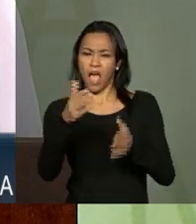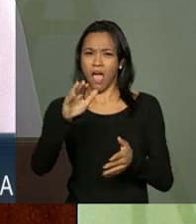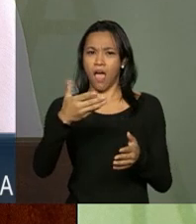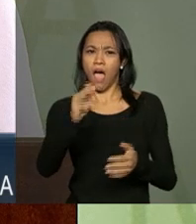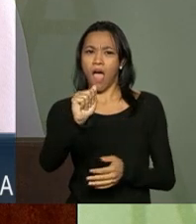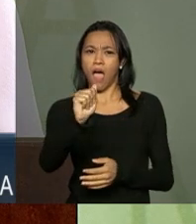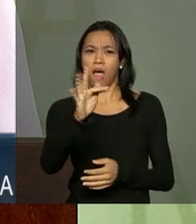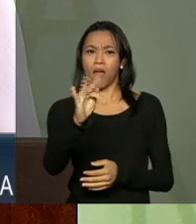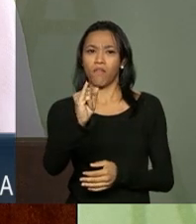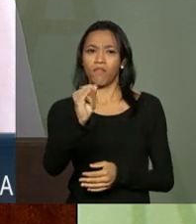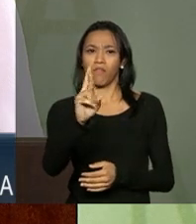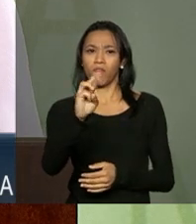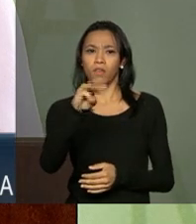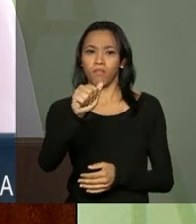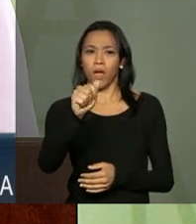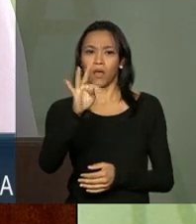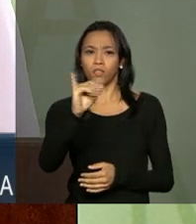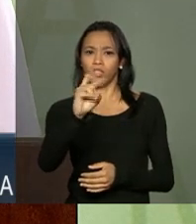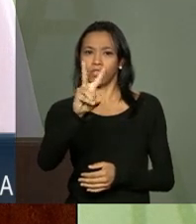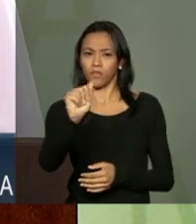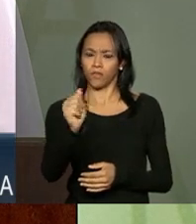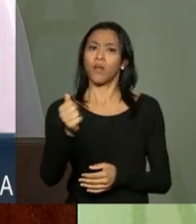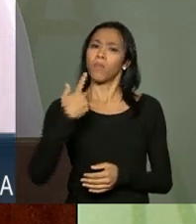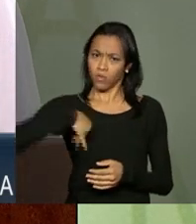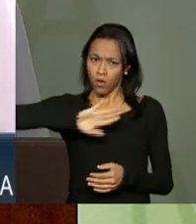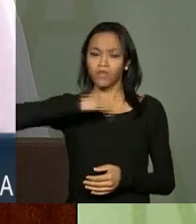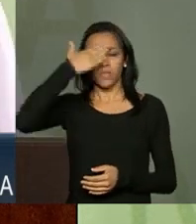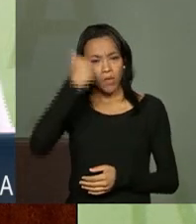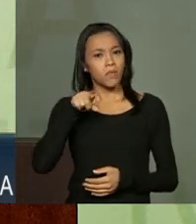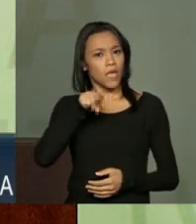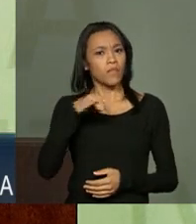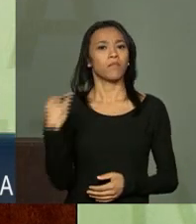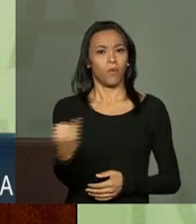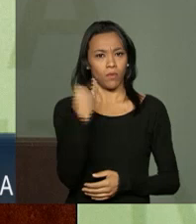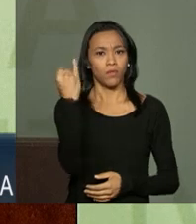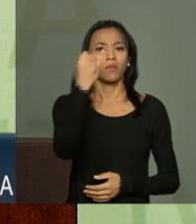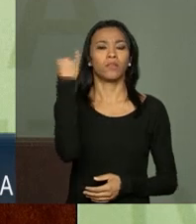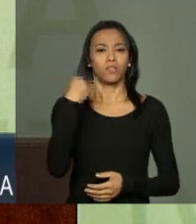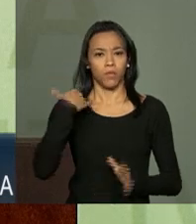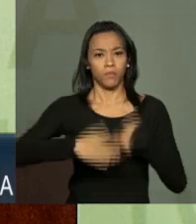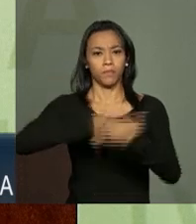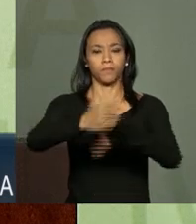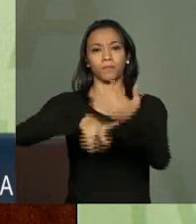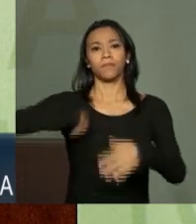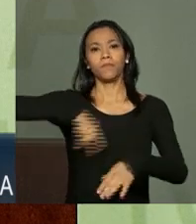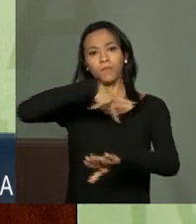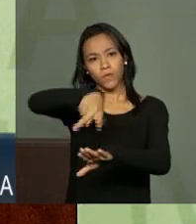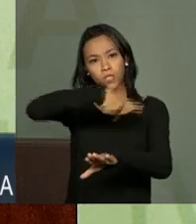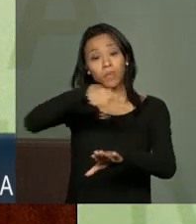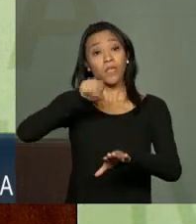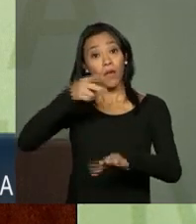sabemos a importância da ação afirmativa para construir, de fato, no nosso país, um caminho